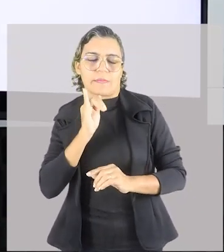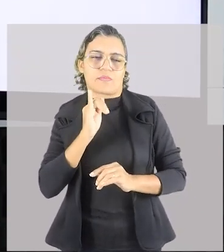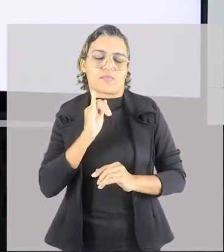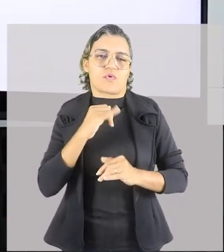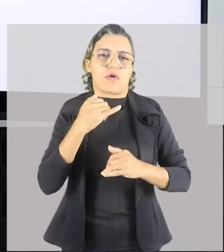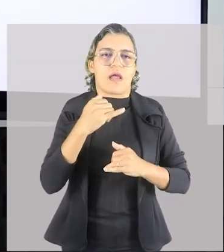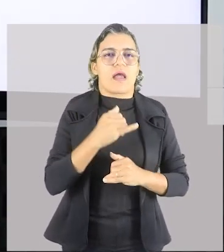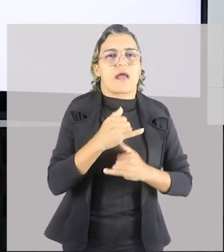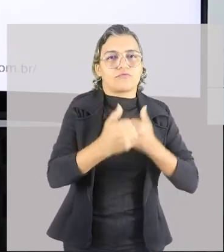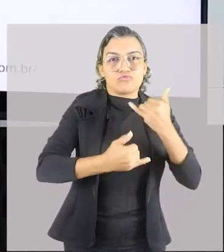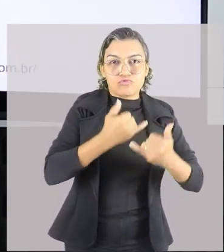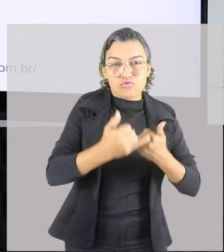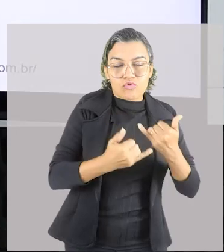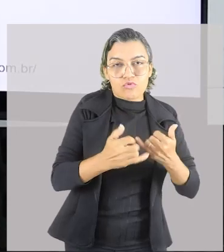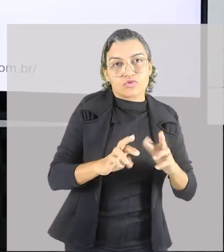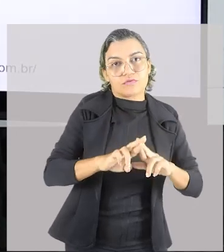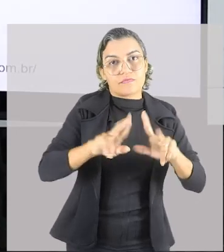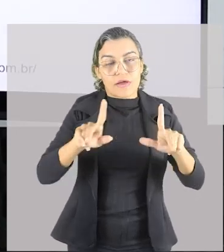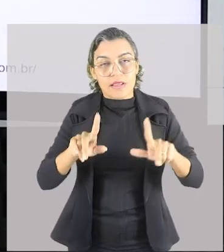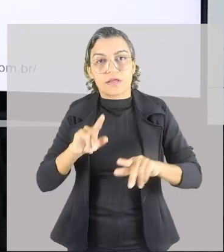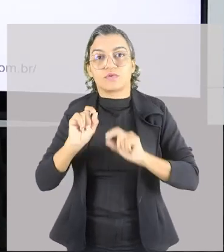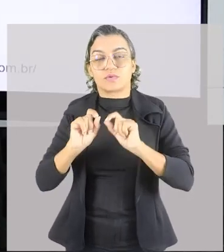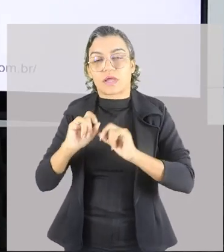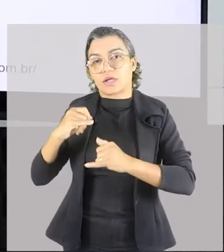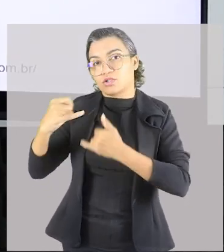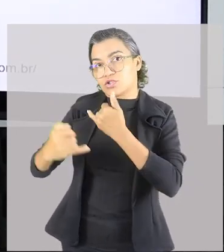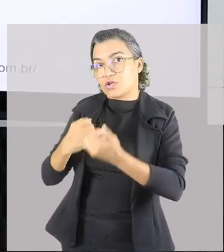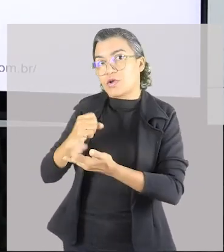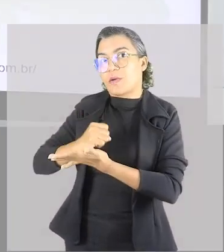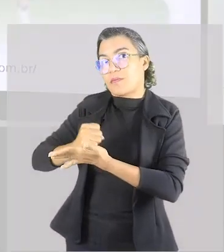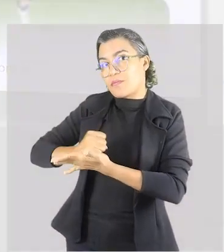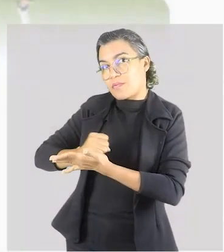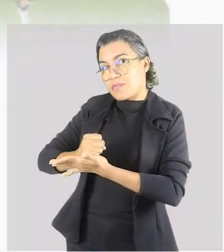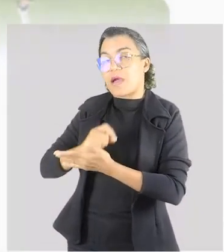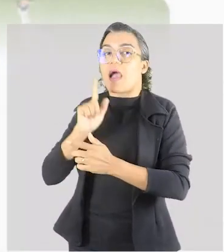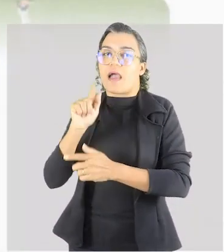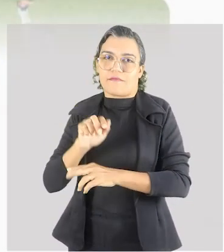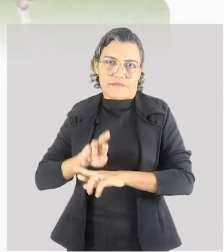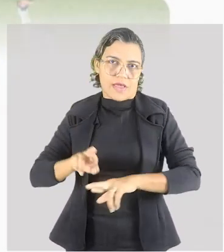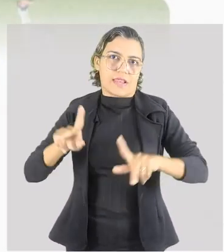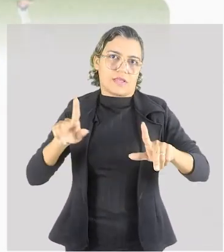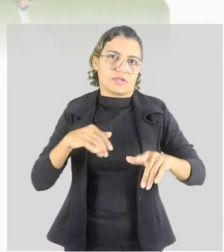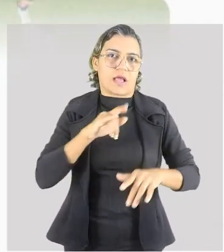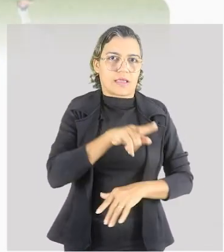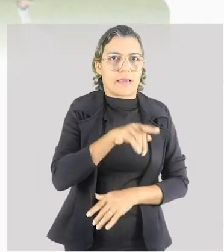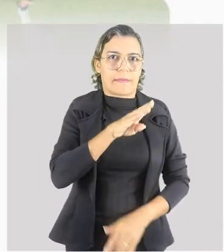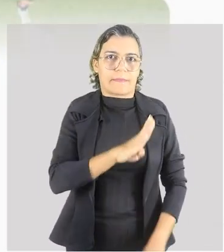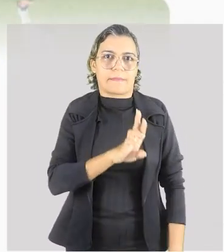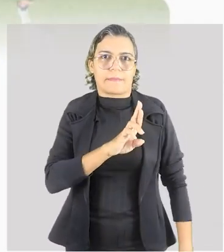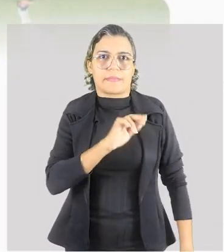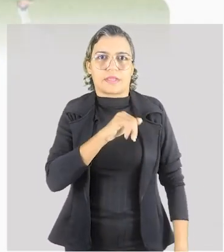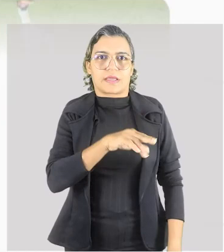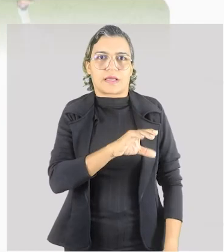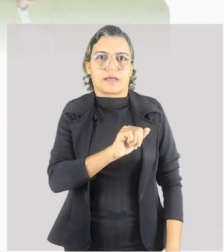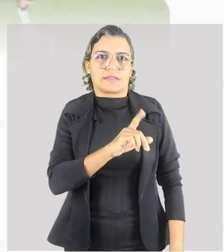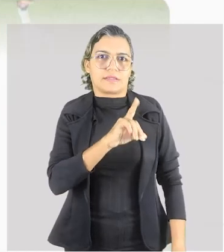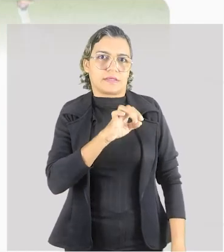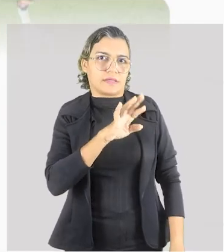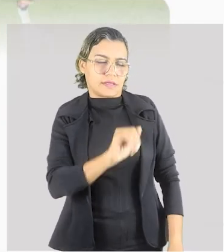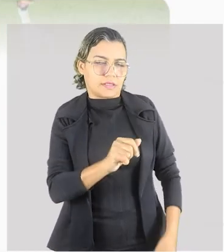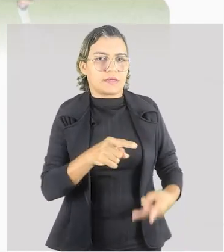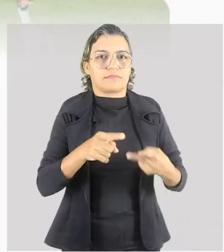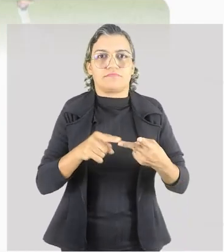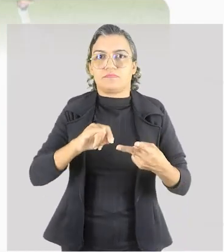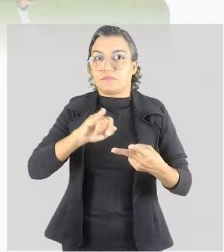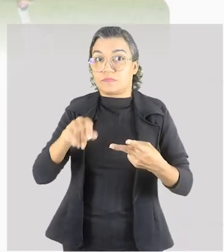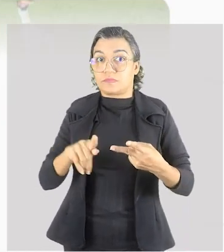brincadeira e de esporte. É o que a gente vai ver agora aqui nesses exemplos. Então, quando a gente pensa brincadeira, jogo,